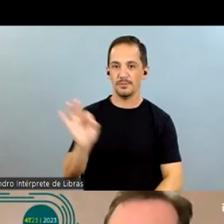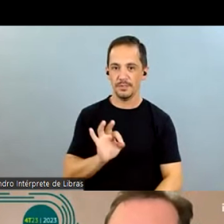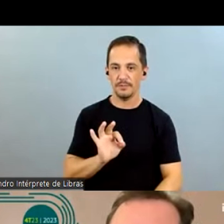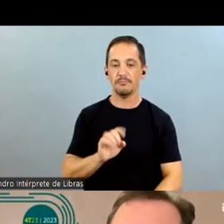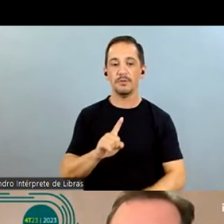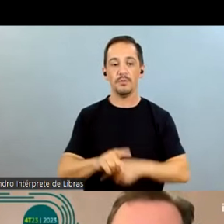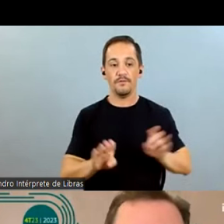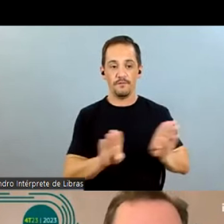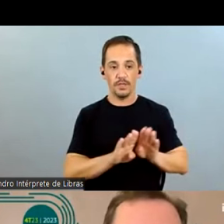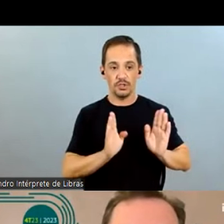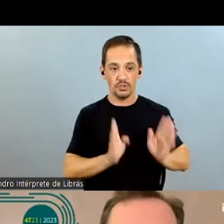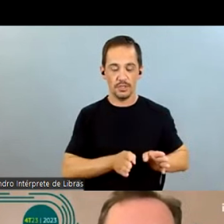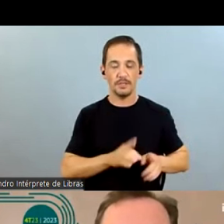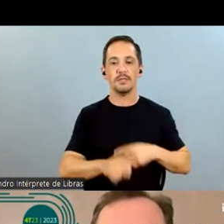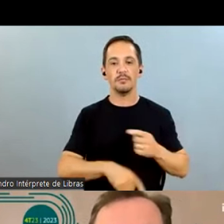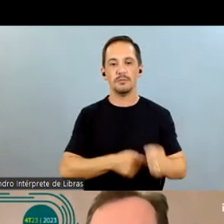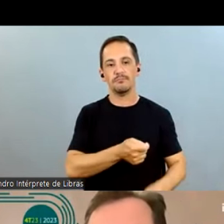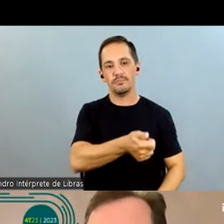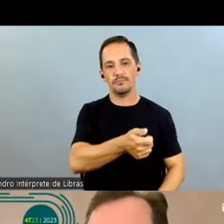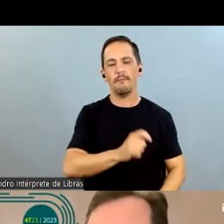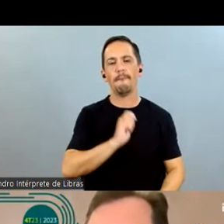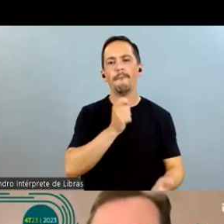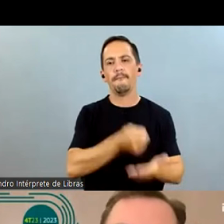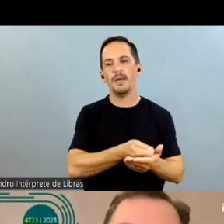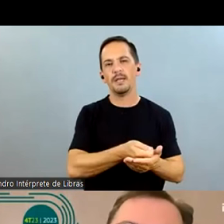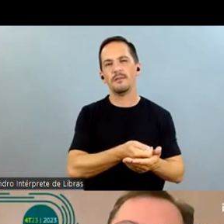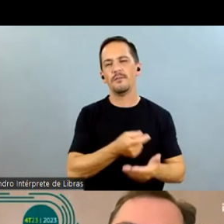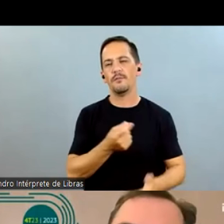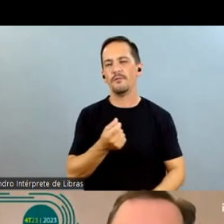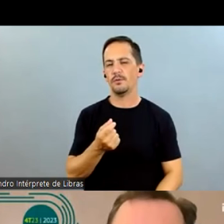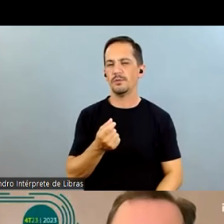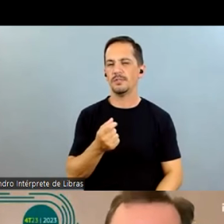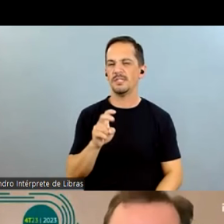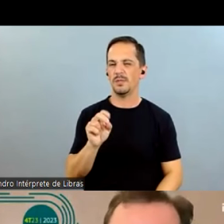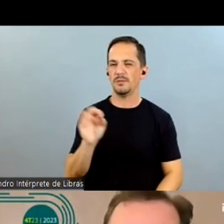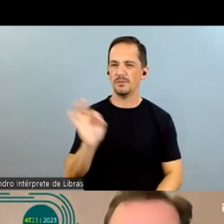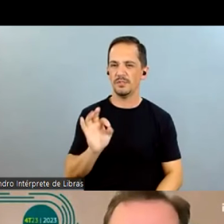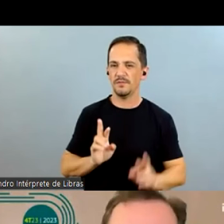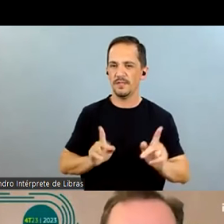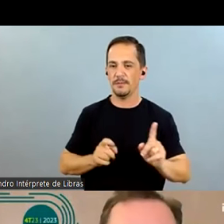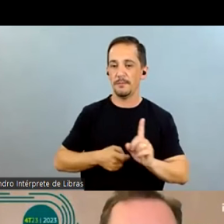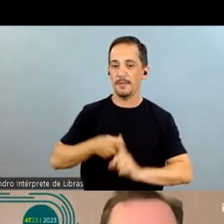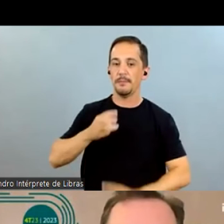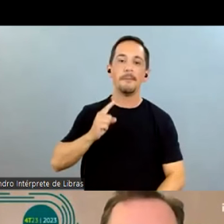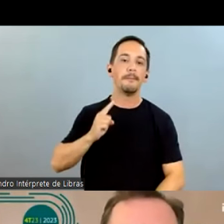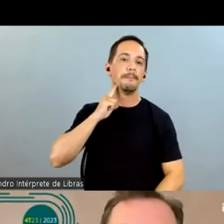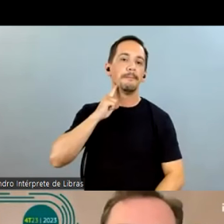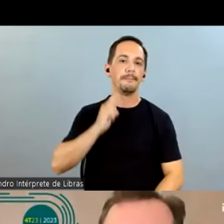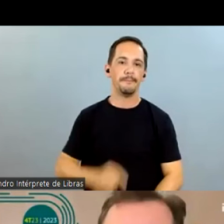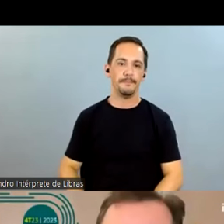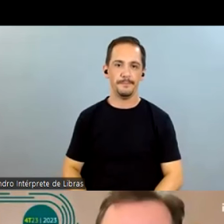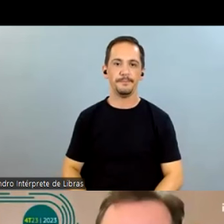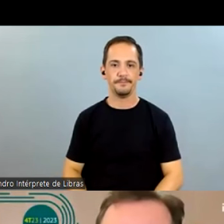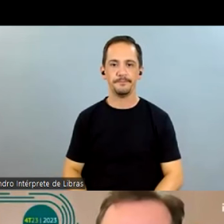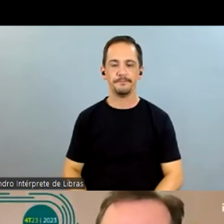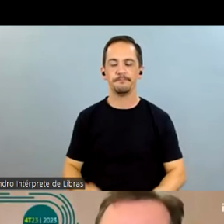exercício e nós devemos estar pagando aí essa diferença de 50% no mês de maio né aqui uma visão dos